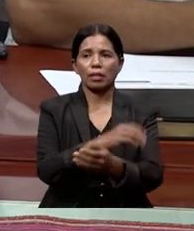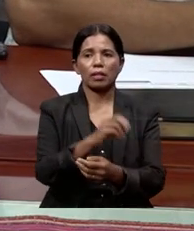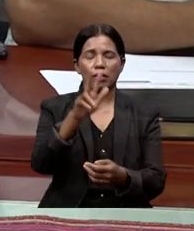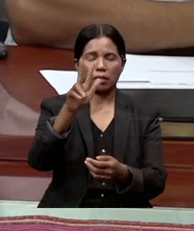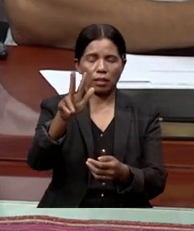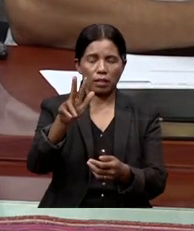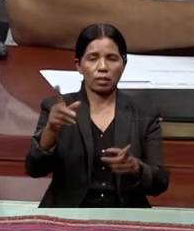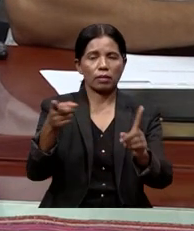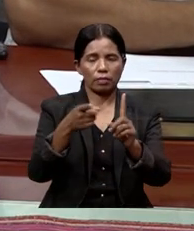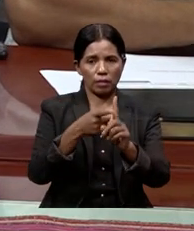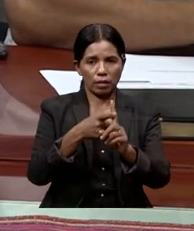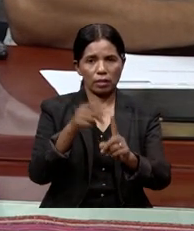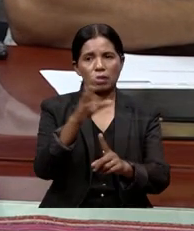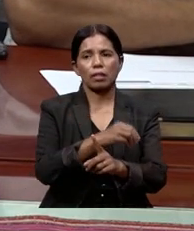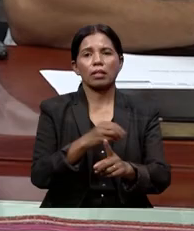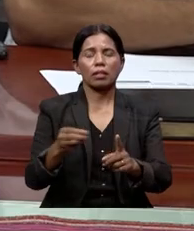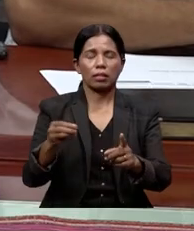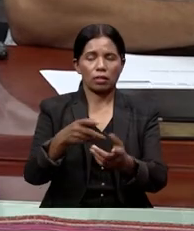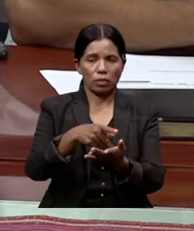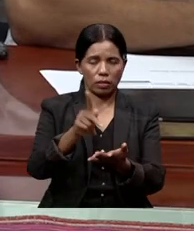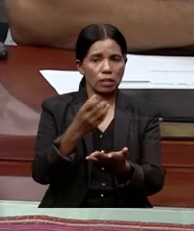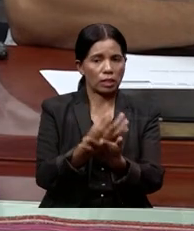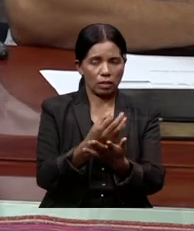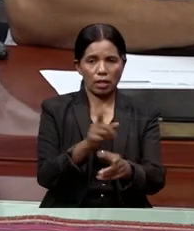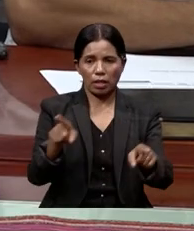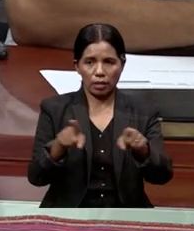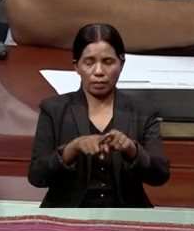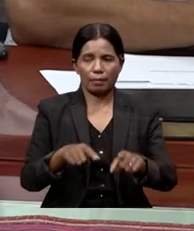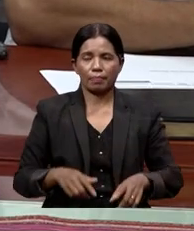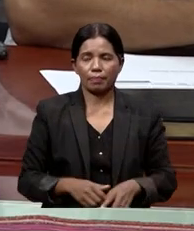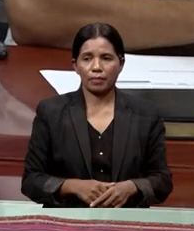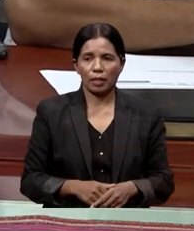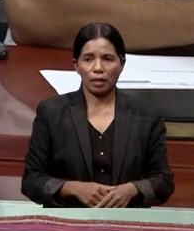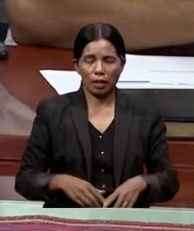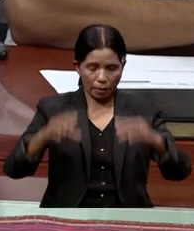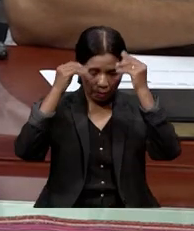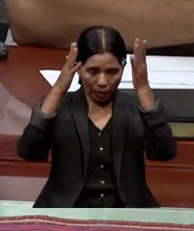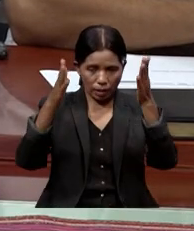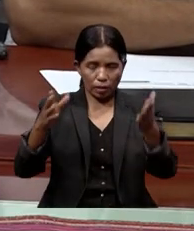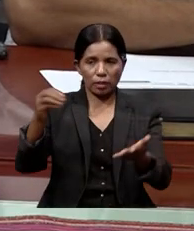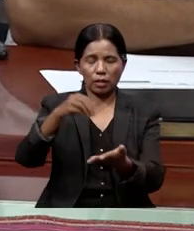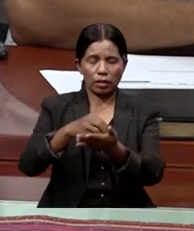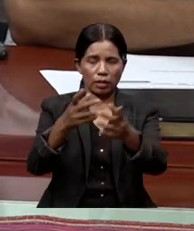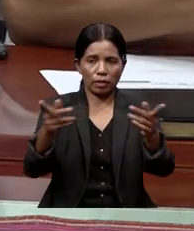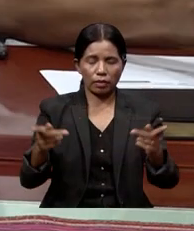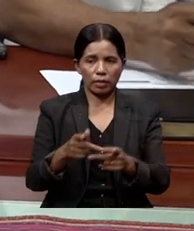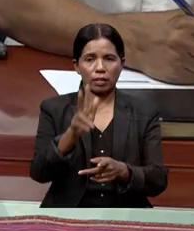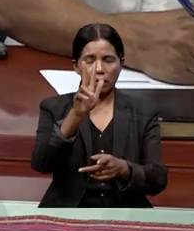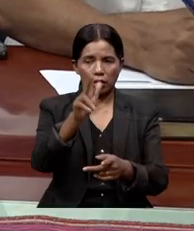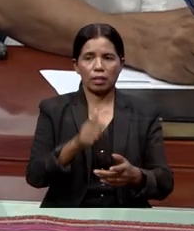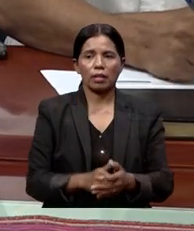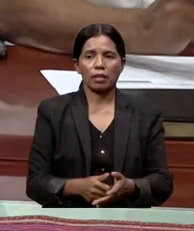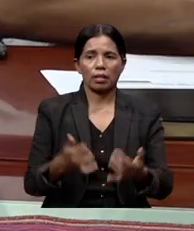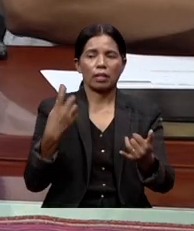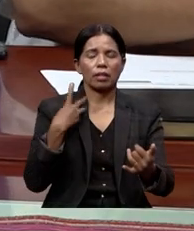vezes salário hototo hanesa. Ba professor sernebe foi em coloca e a fase terceiro, e